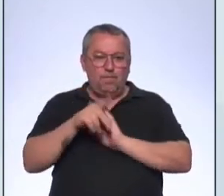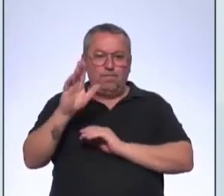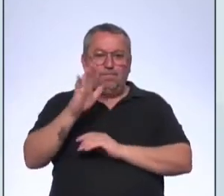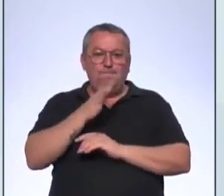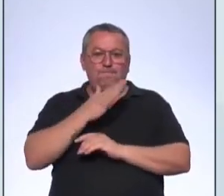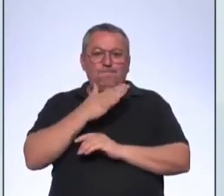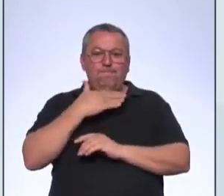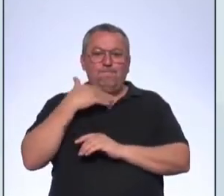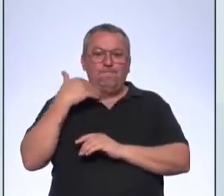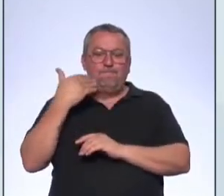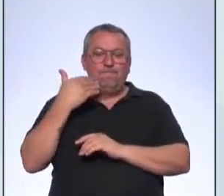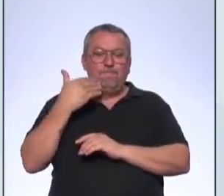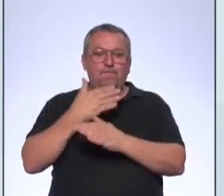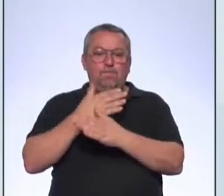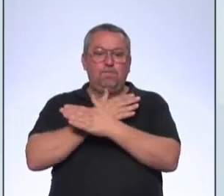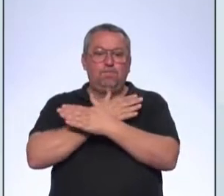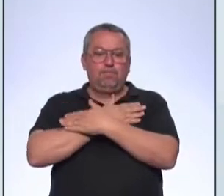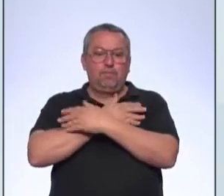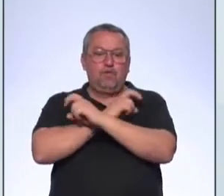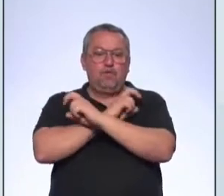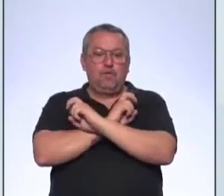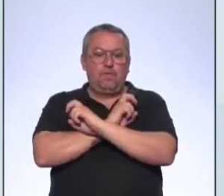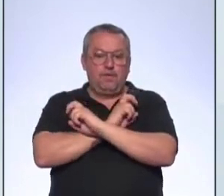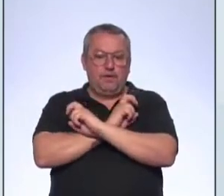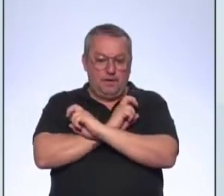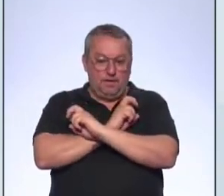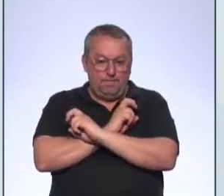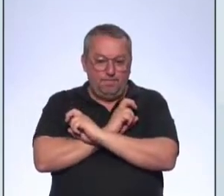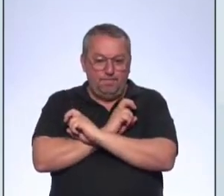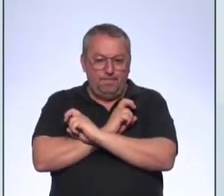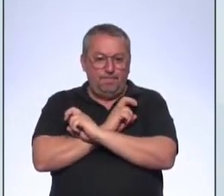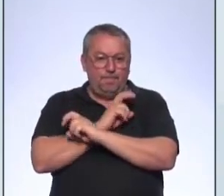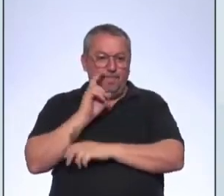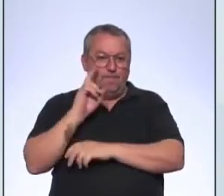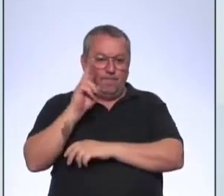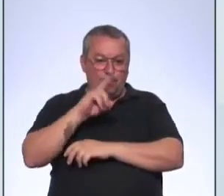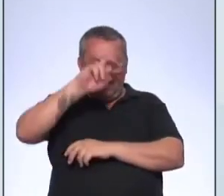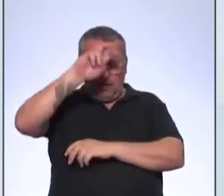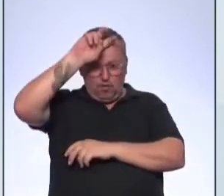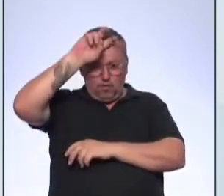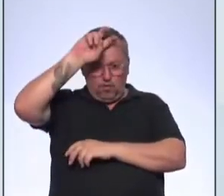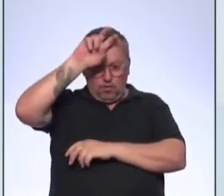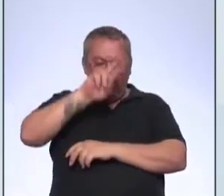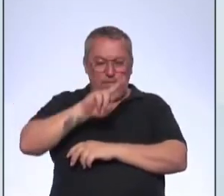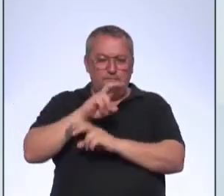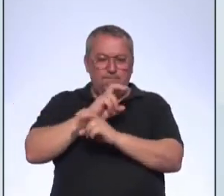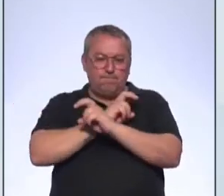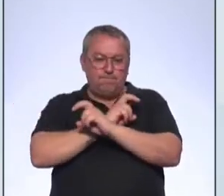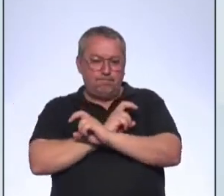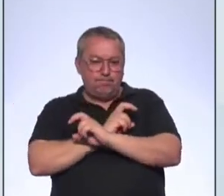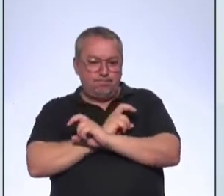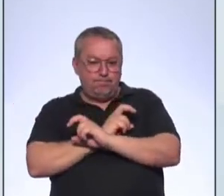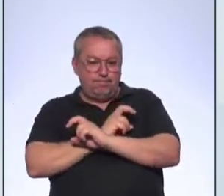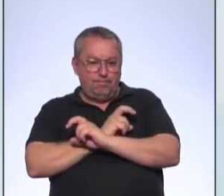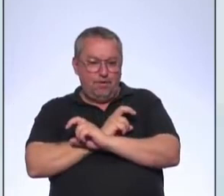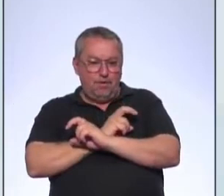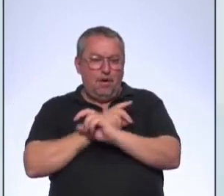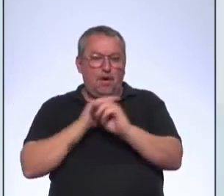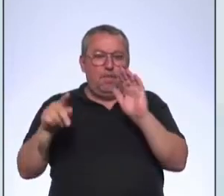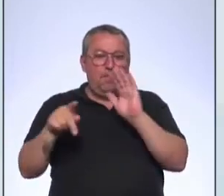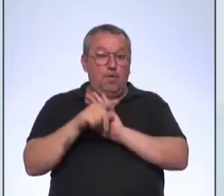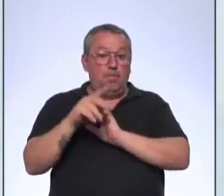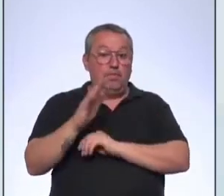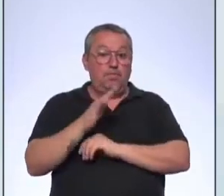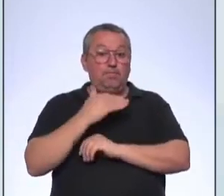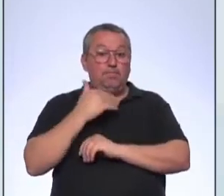mortuária, uma máscara egípcia. Entre os egípcios, as máscaras eram mortuárias.